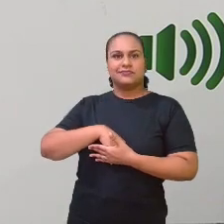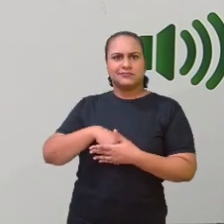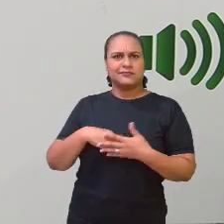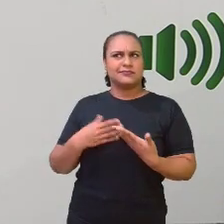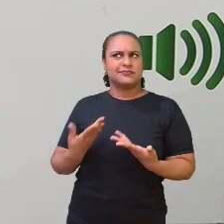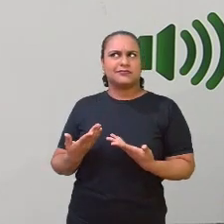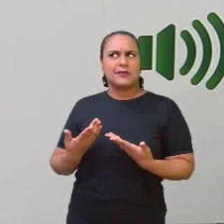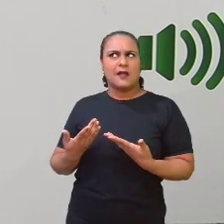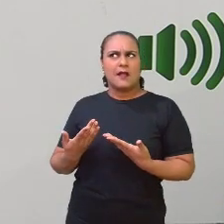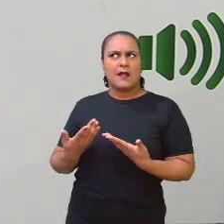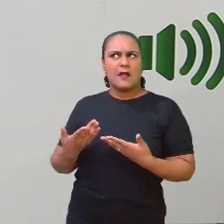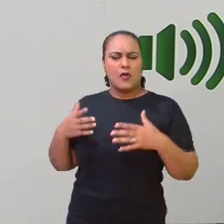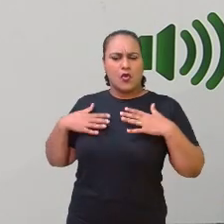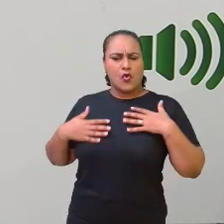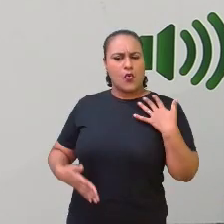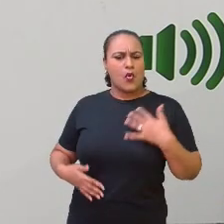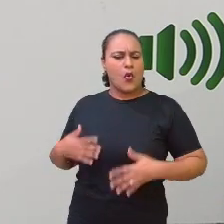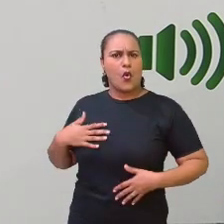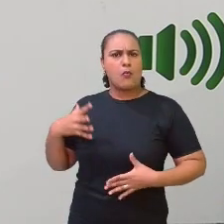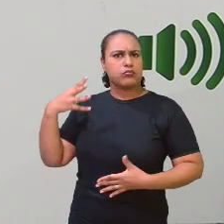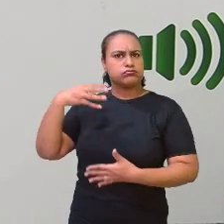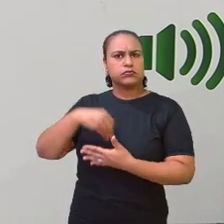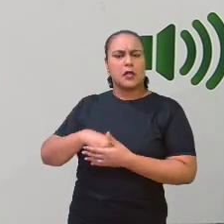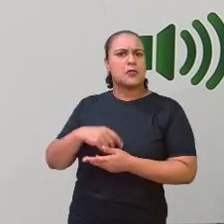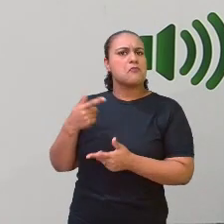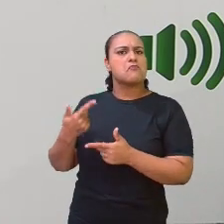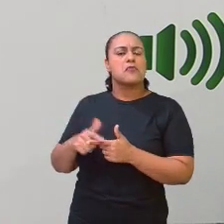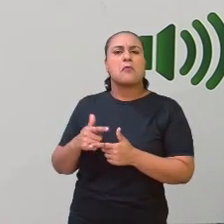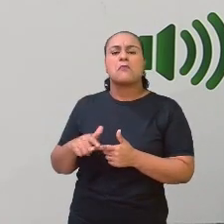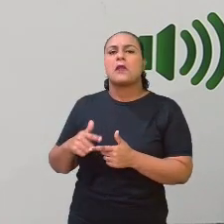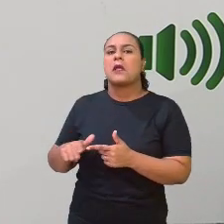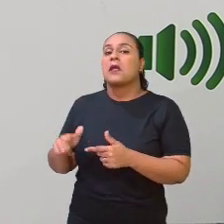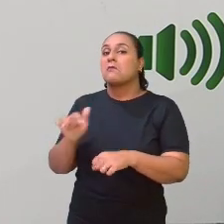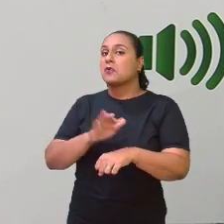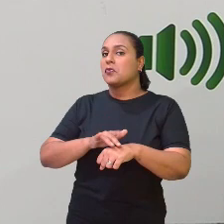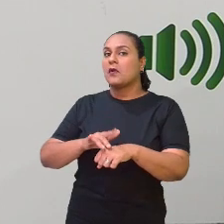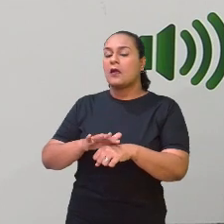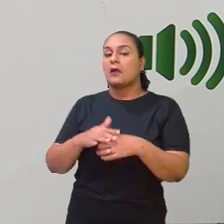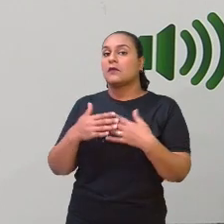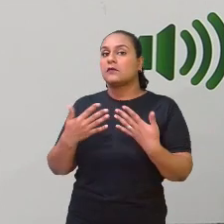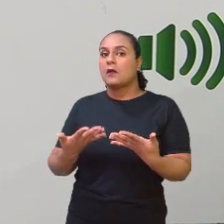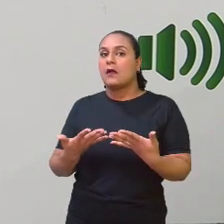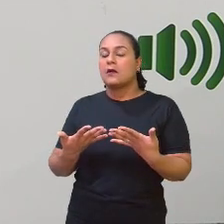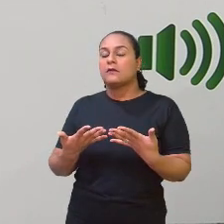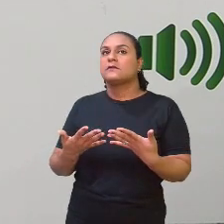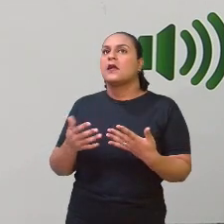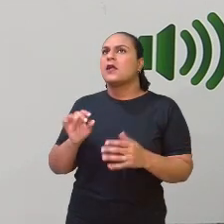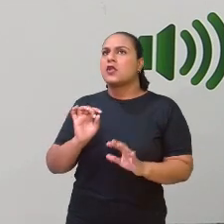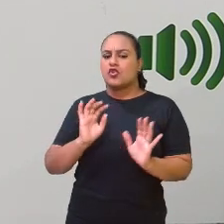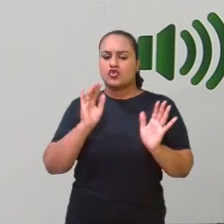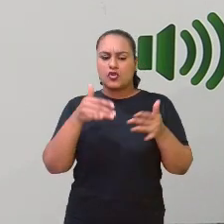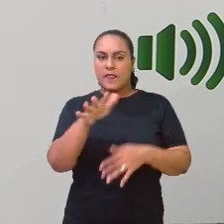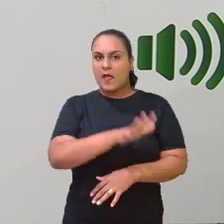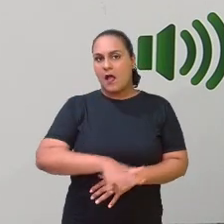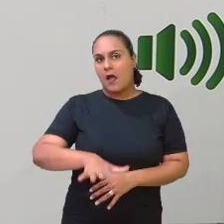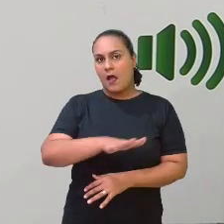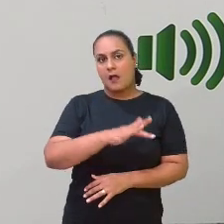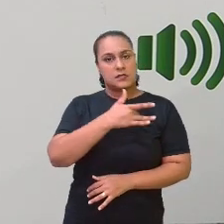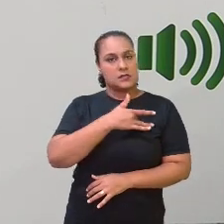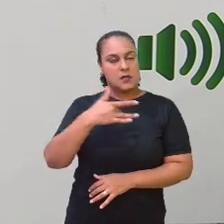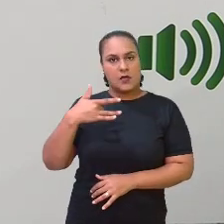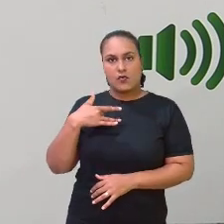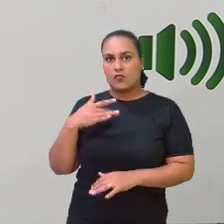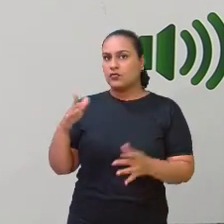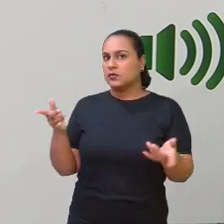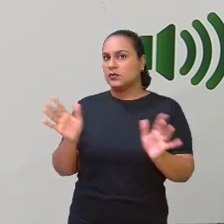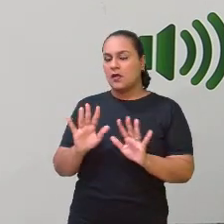com problema, onde é que precisa melhorar. No caso, não apenas em relação à medicina, mas também, por exemplo,